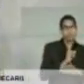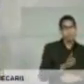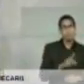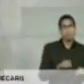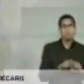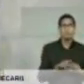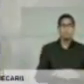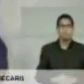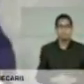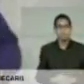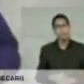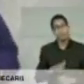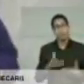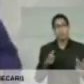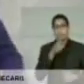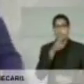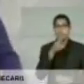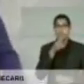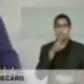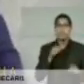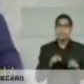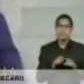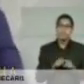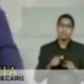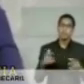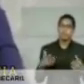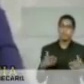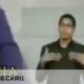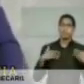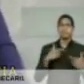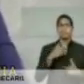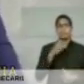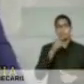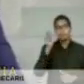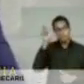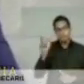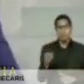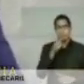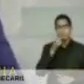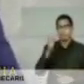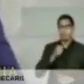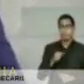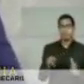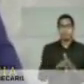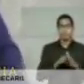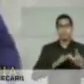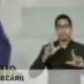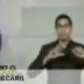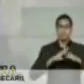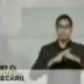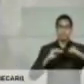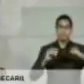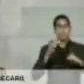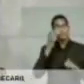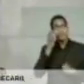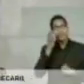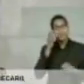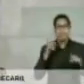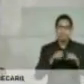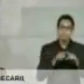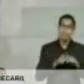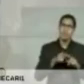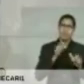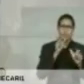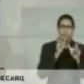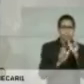minutos antes dessa entrevista hoje, fui surpreendido com o apresentador dessa emissora, da TV Bandeirantes, ao vivo, escrachando e